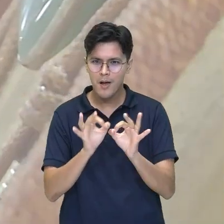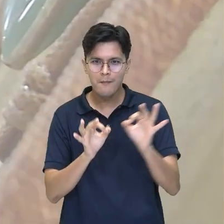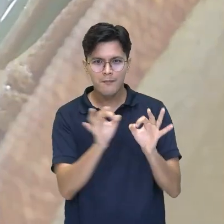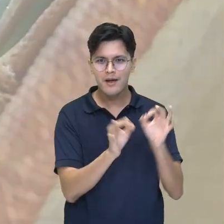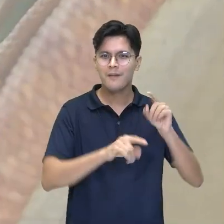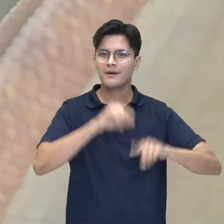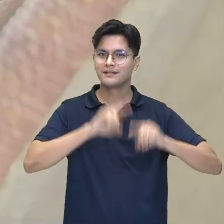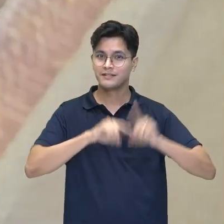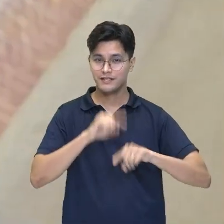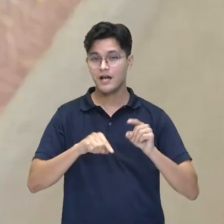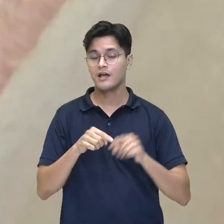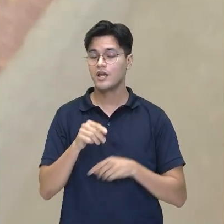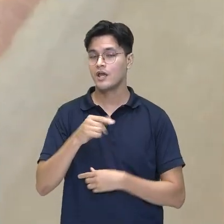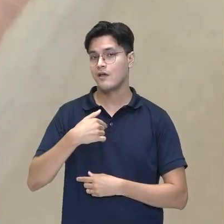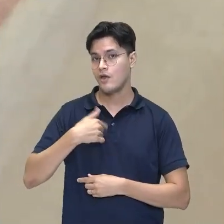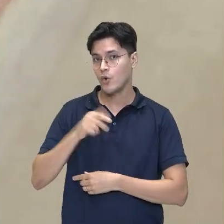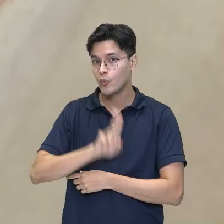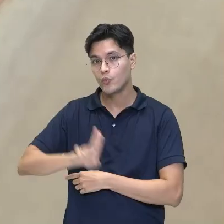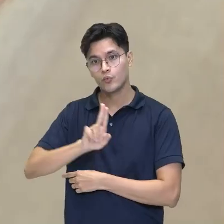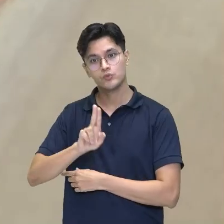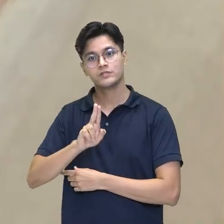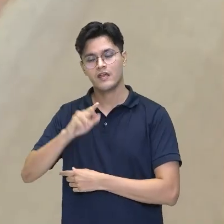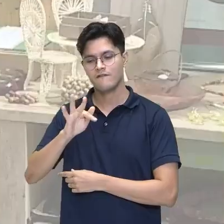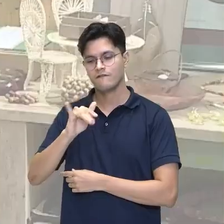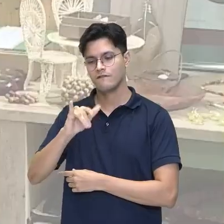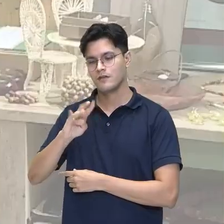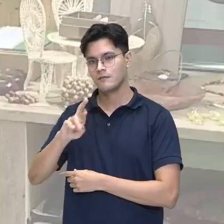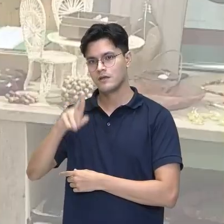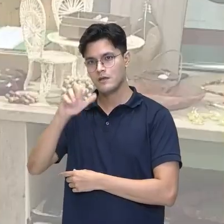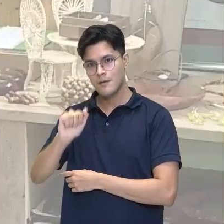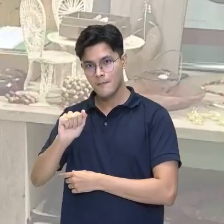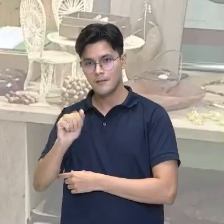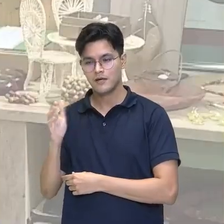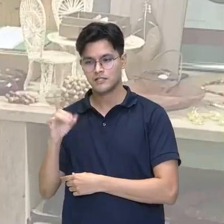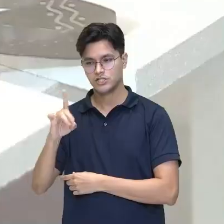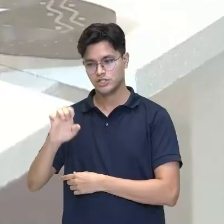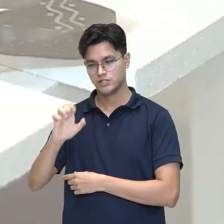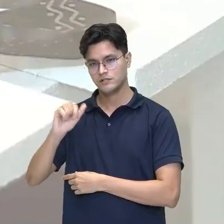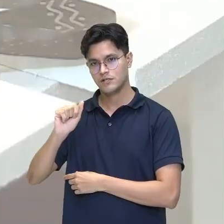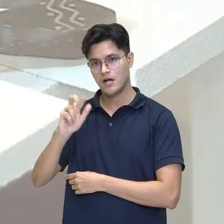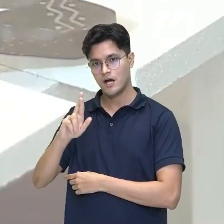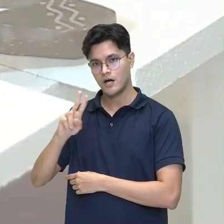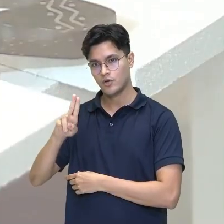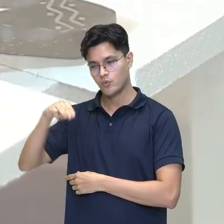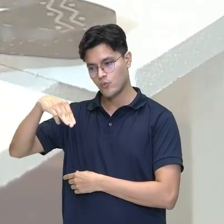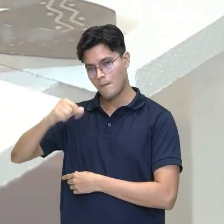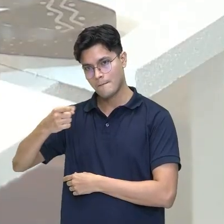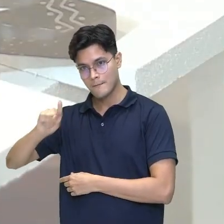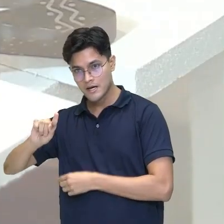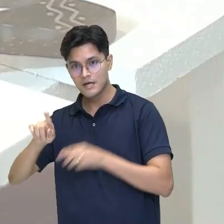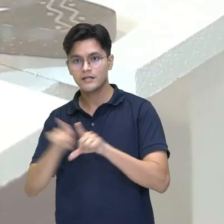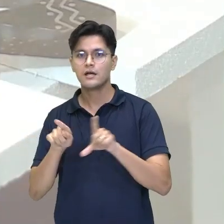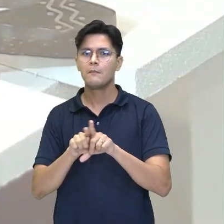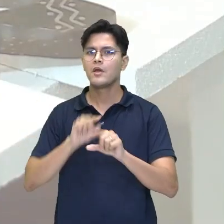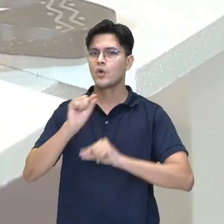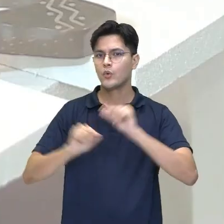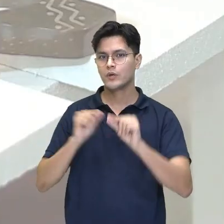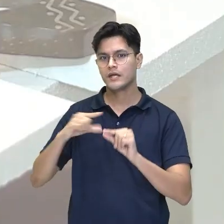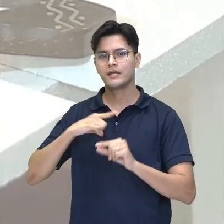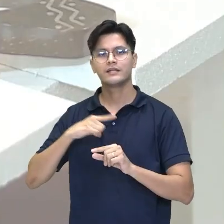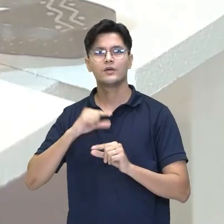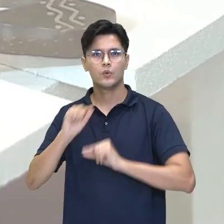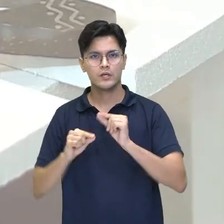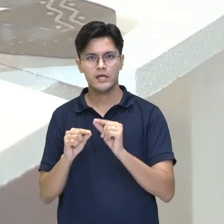arumã, tecida pela aldeia indígena Waimiri-Troari. Também tem os tucumães, que a maioria vem do interior da Amazônia,